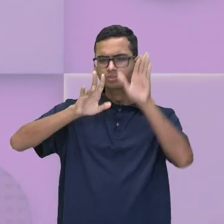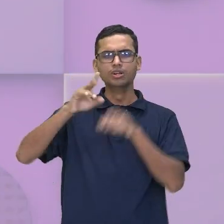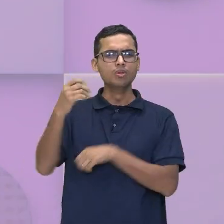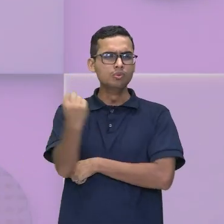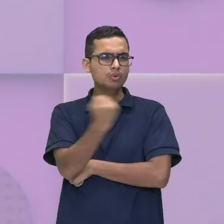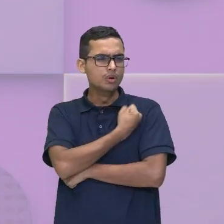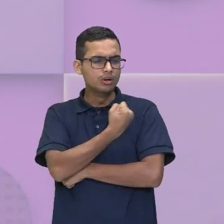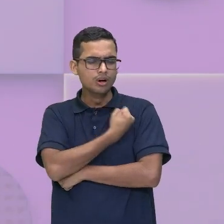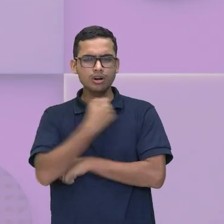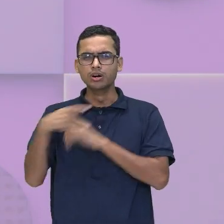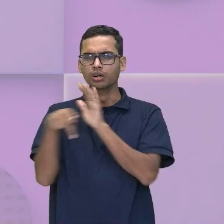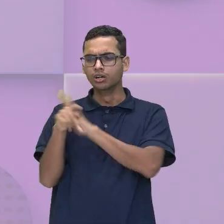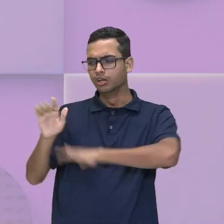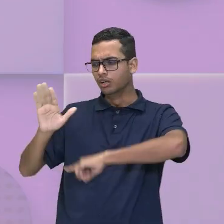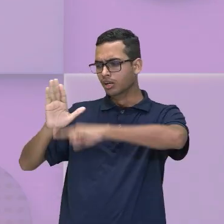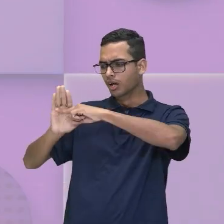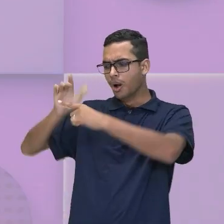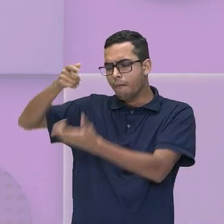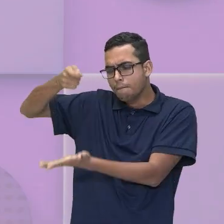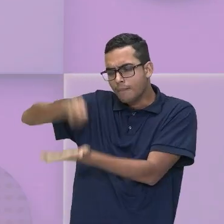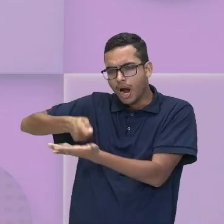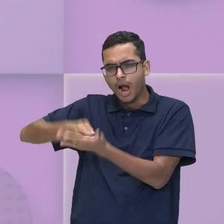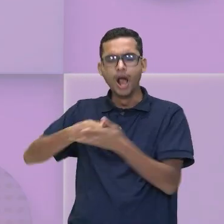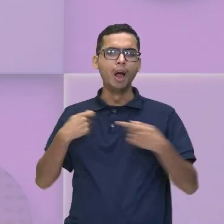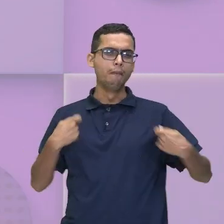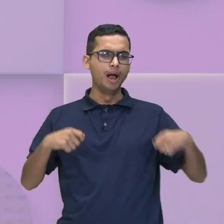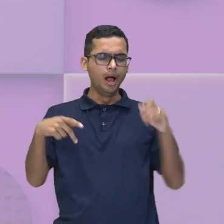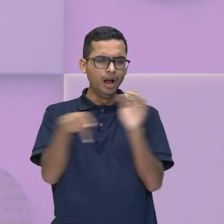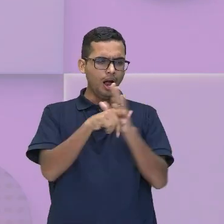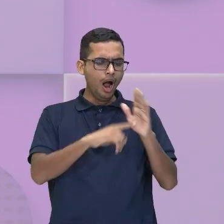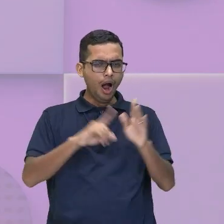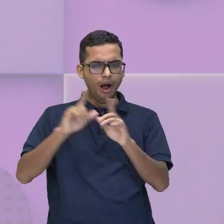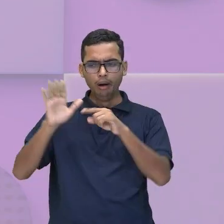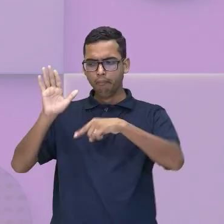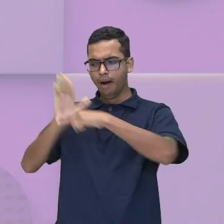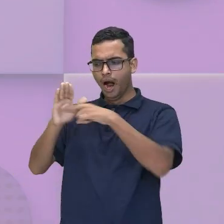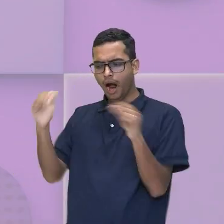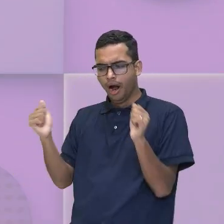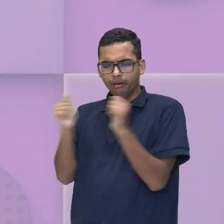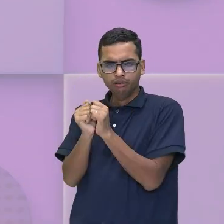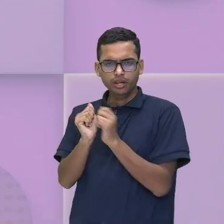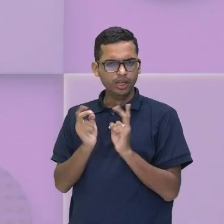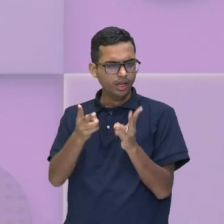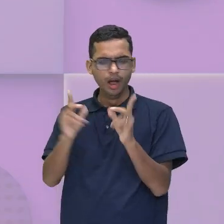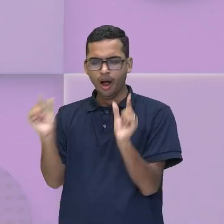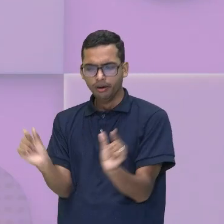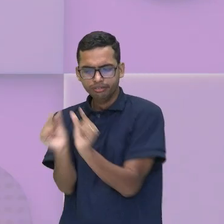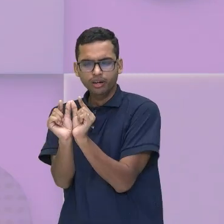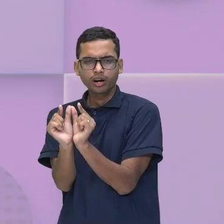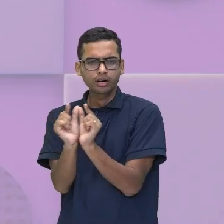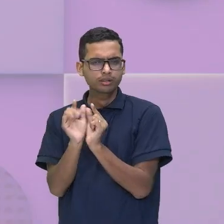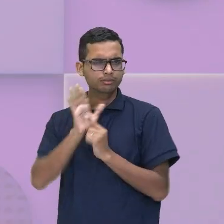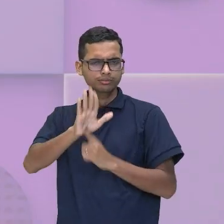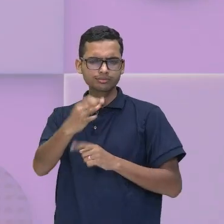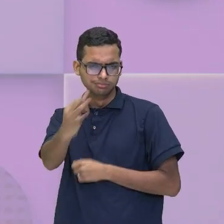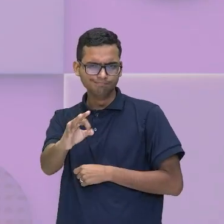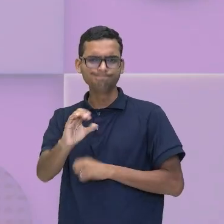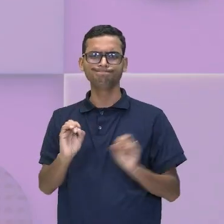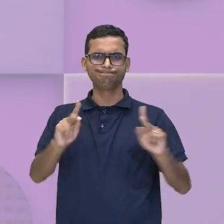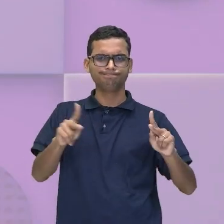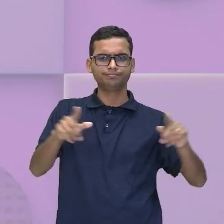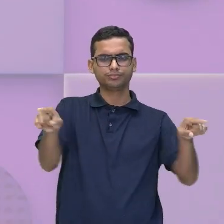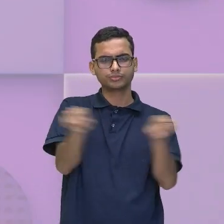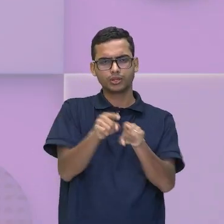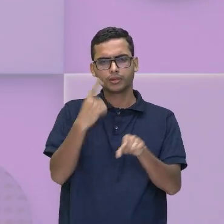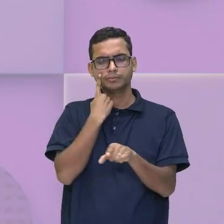negativos obrigatoriamente tem que ter o sinal de menos com eles. Ok? Beleza? Então agora vamos ver